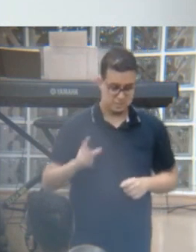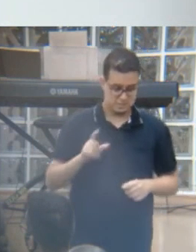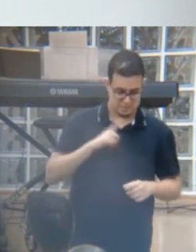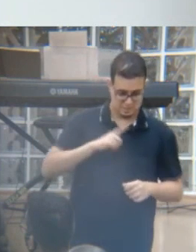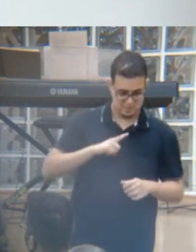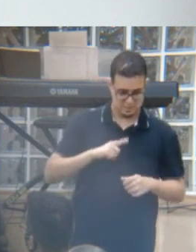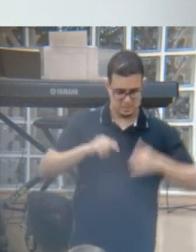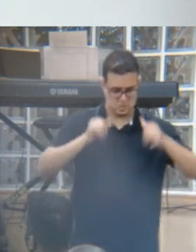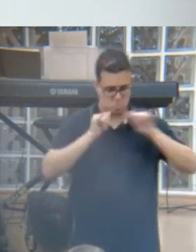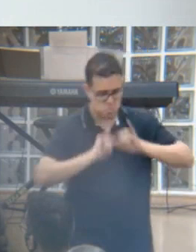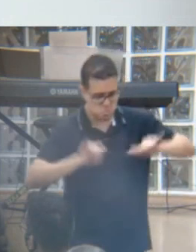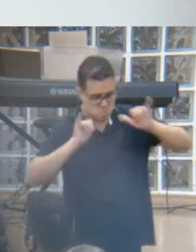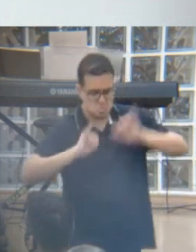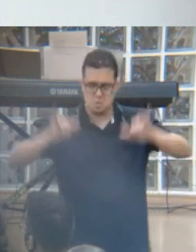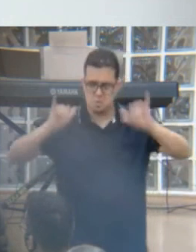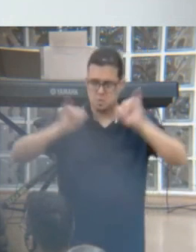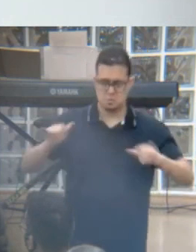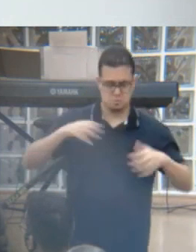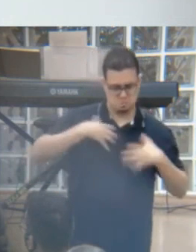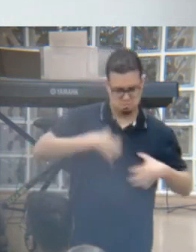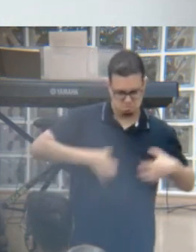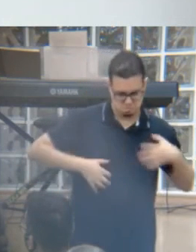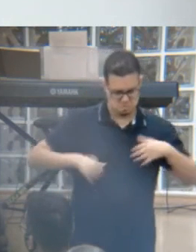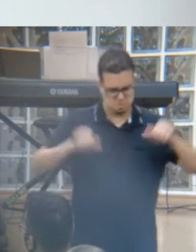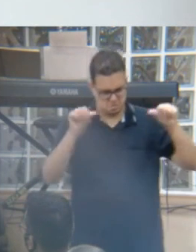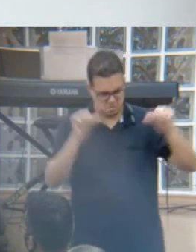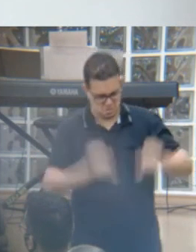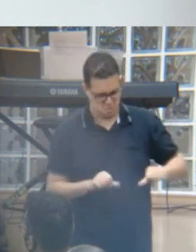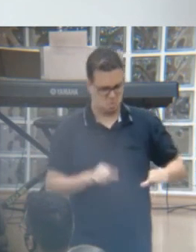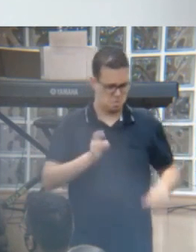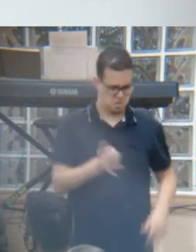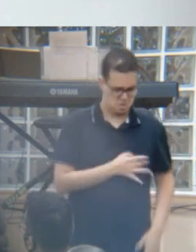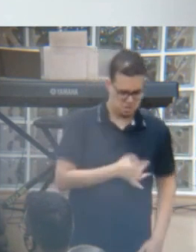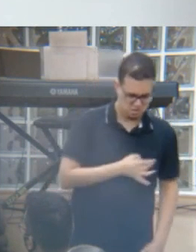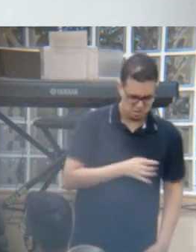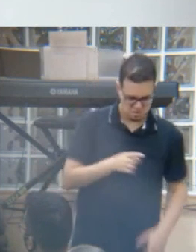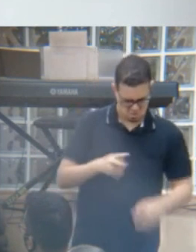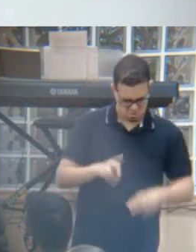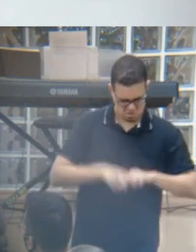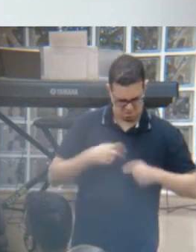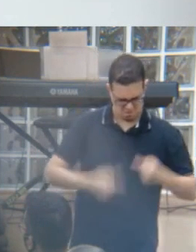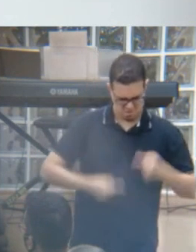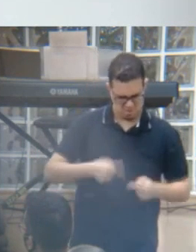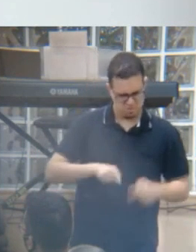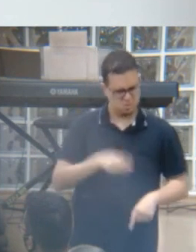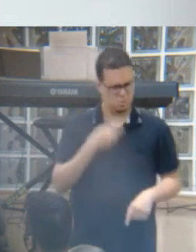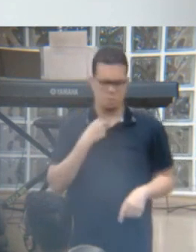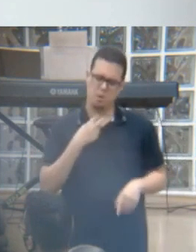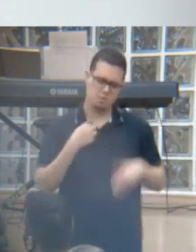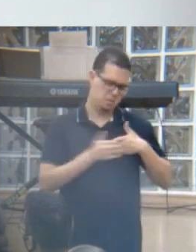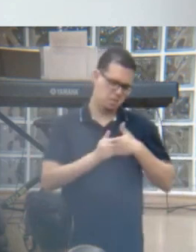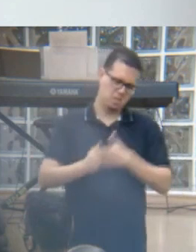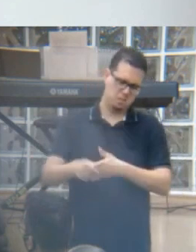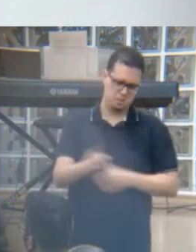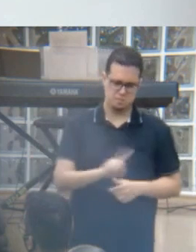de derrota, de medo, interesses políticos que seja, não se deixe levar por isso, pelas